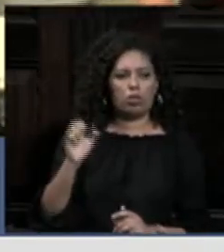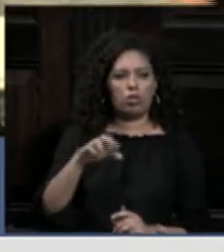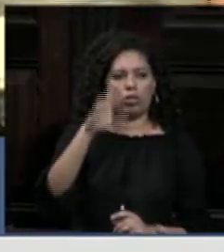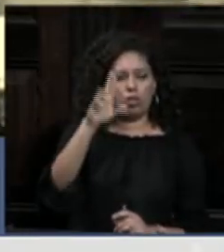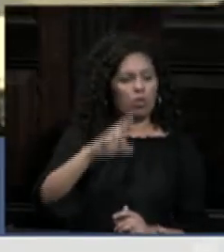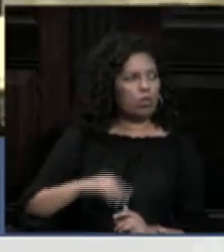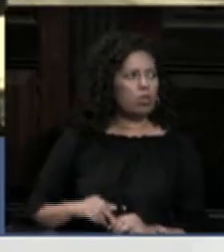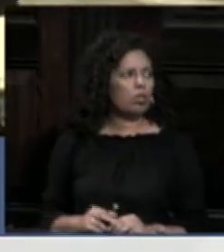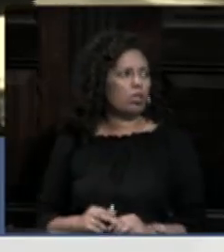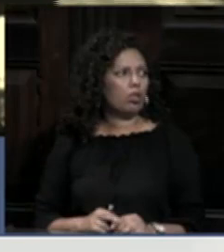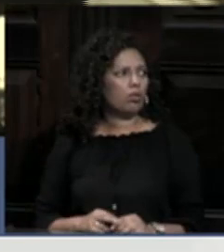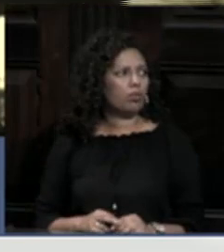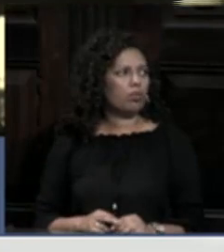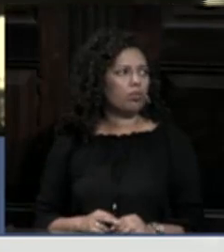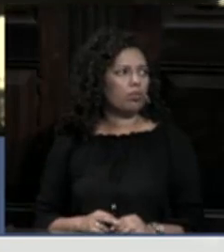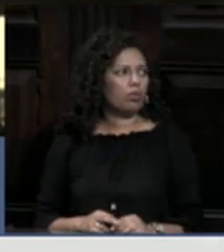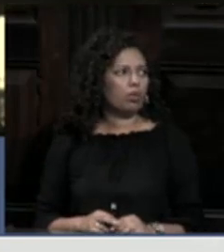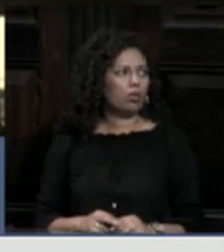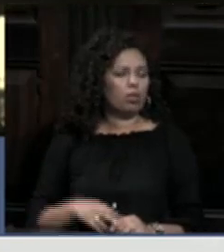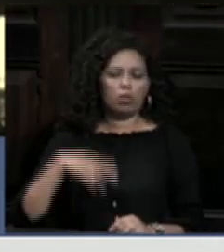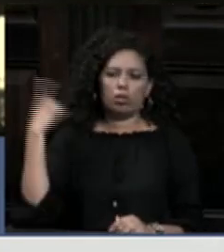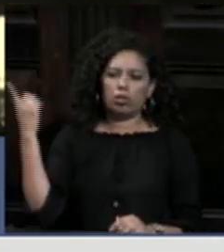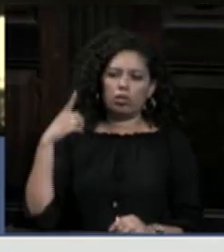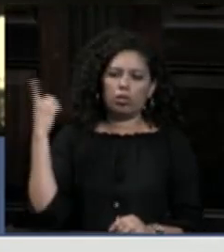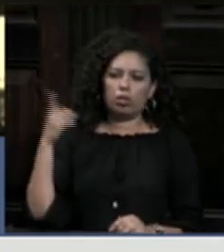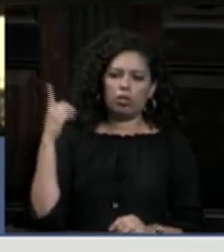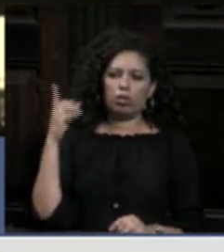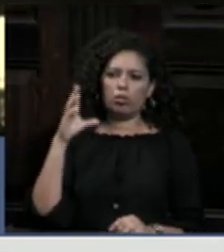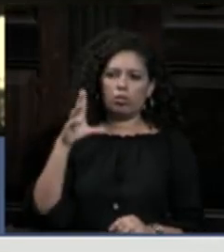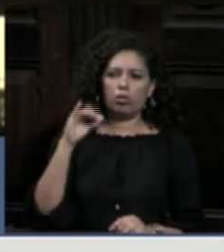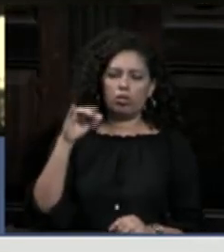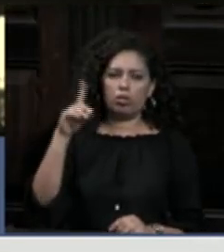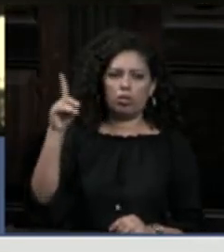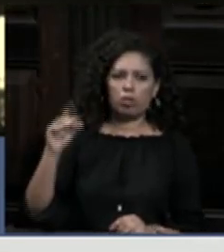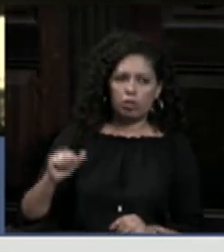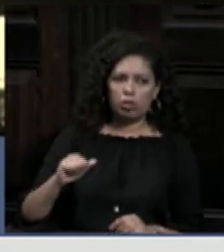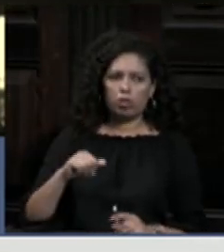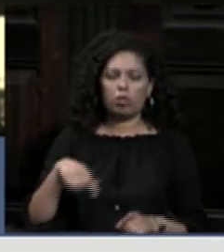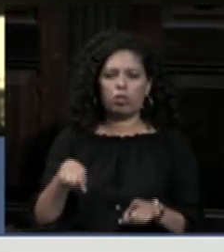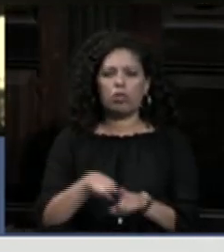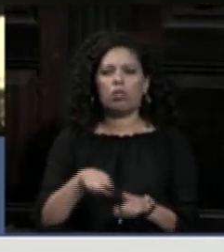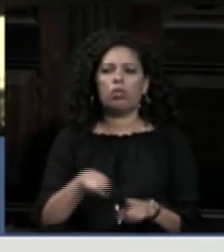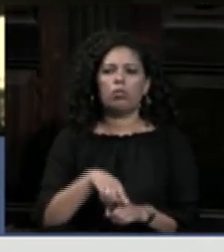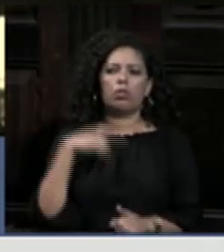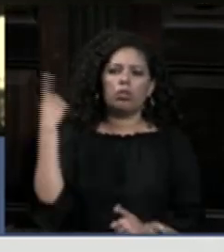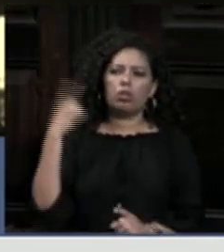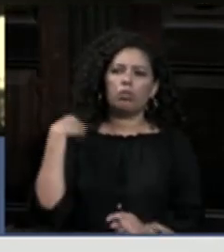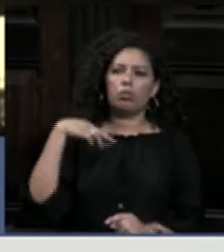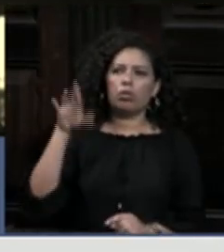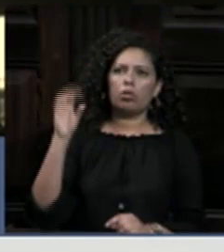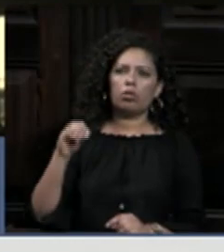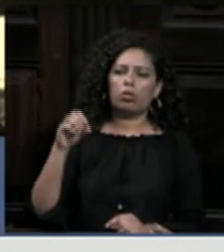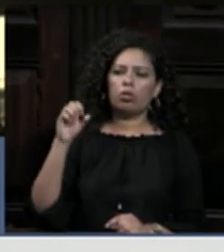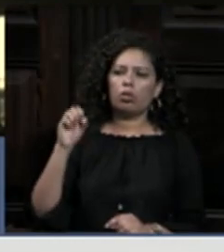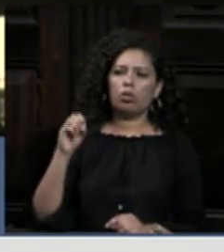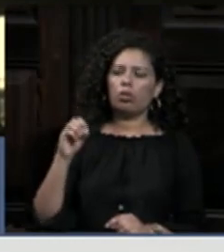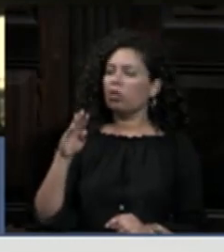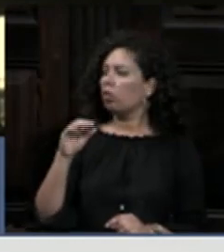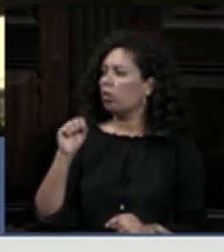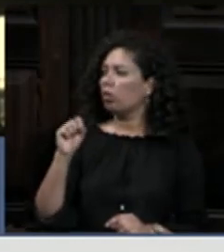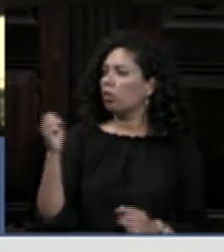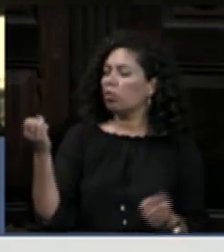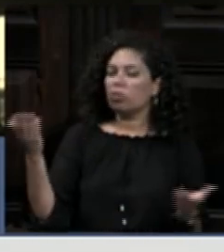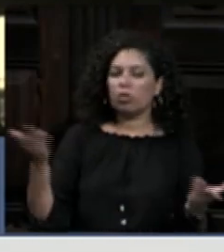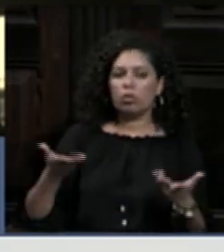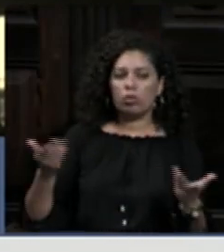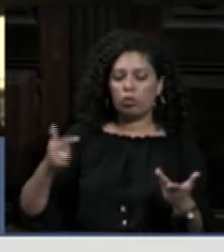no plenário nossa deputada cida diogo eo deputado robson leite sejam bem-vindos deputados